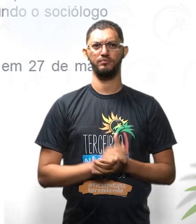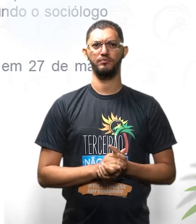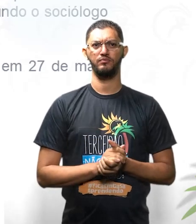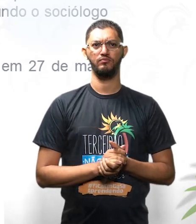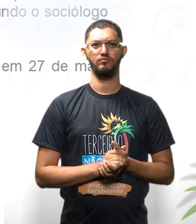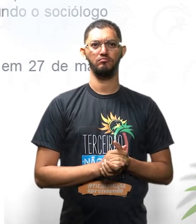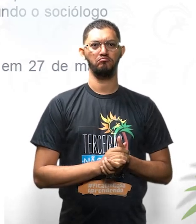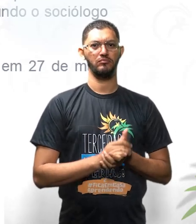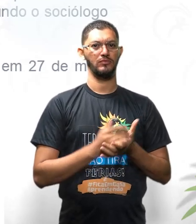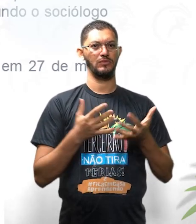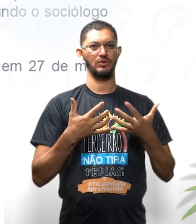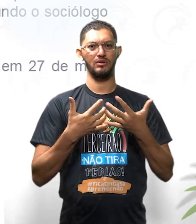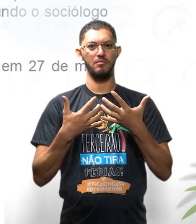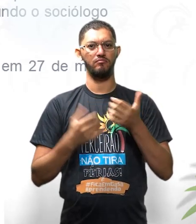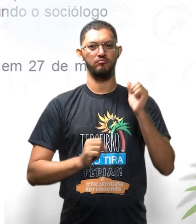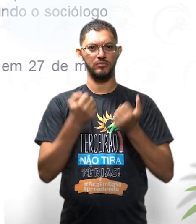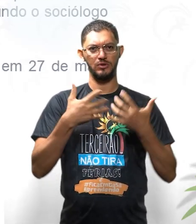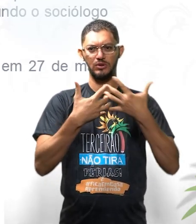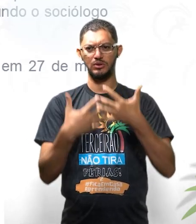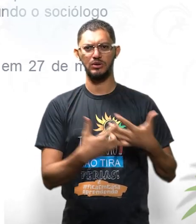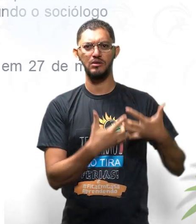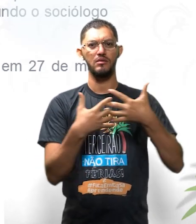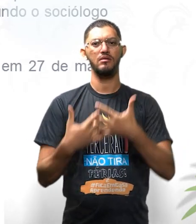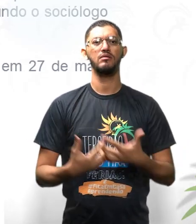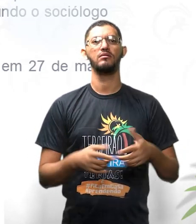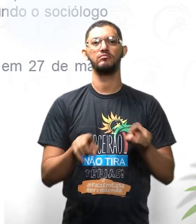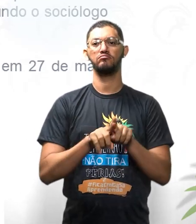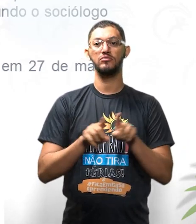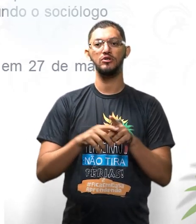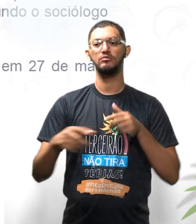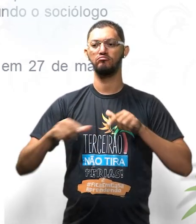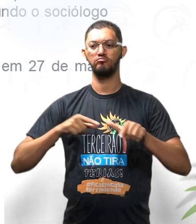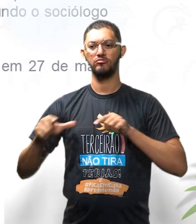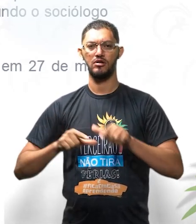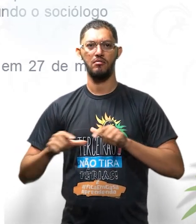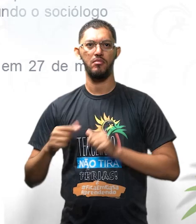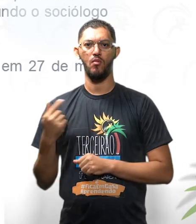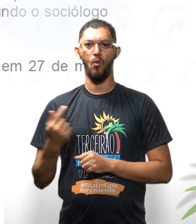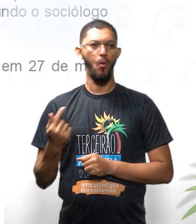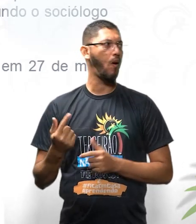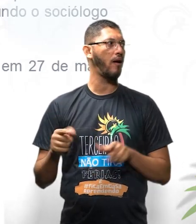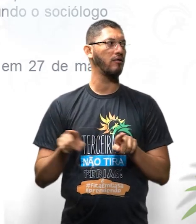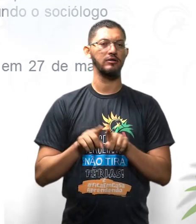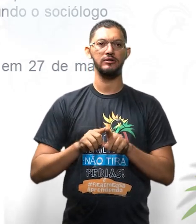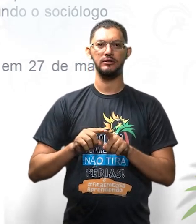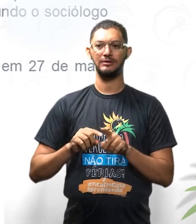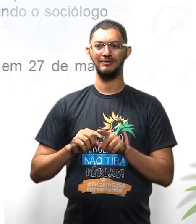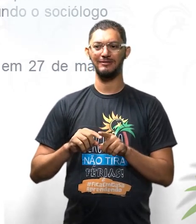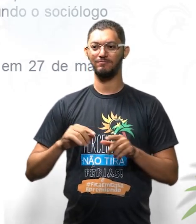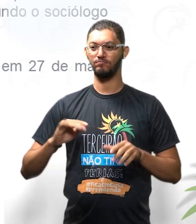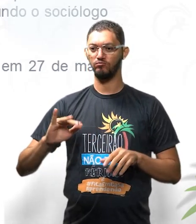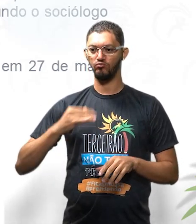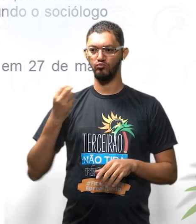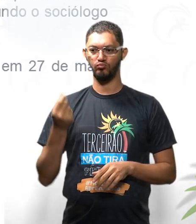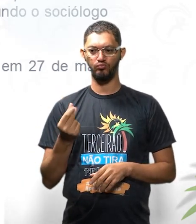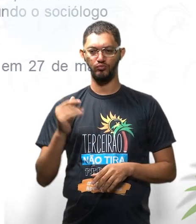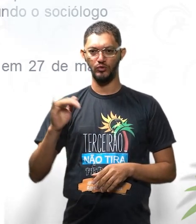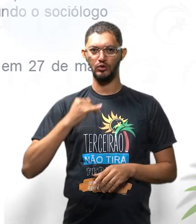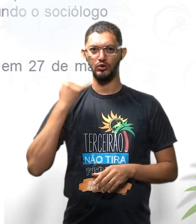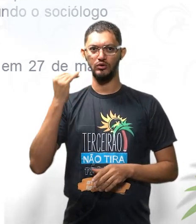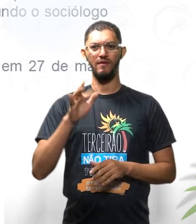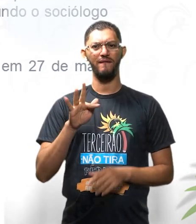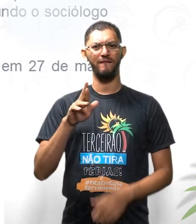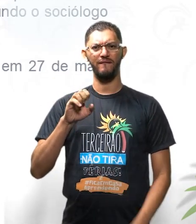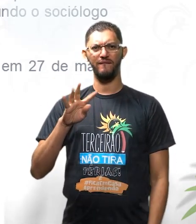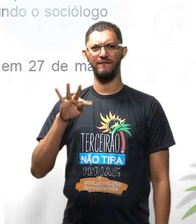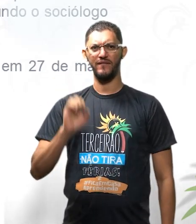faturamento de transportadoras e a renda de trabalhadores autônomos, demandas como o reajuste no preço do frete e a redução nos